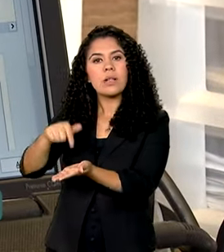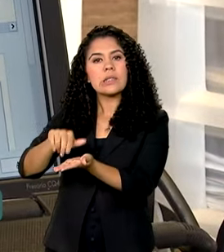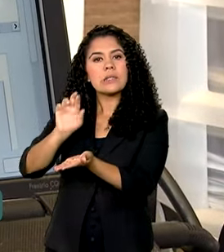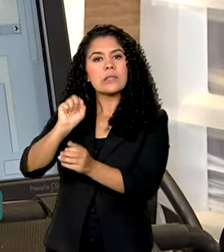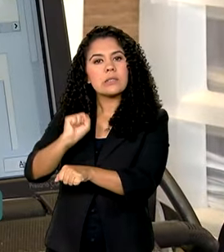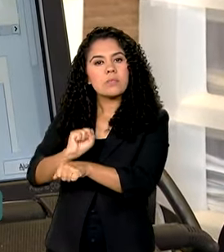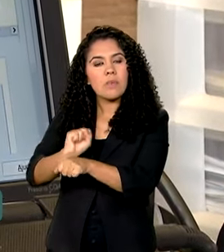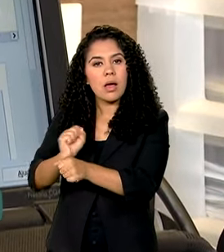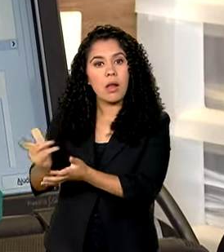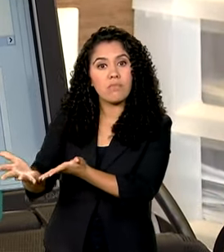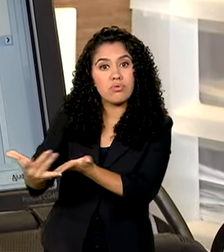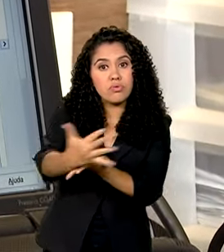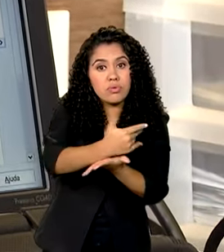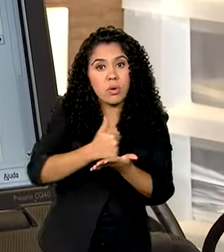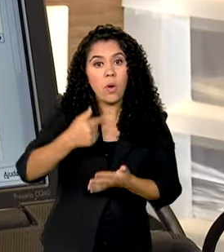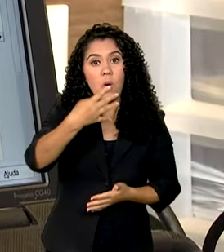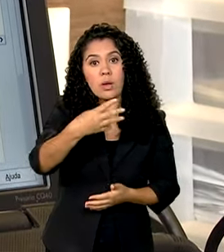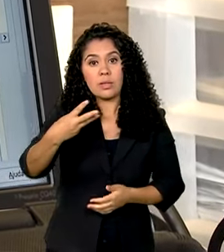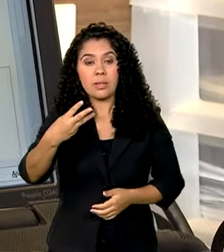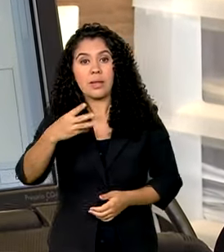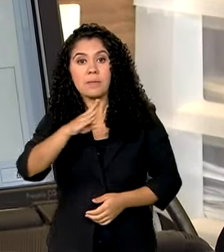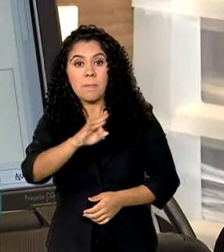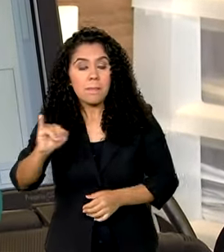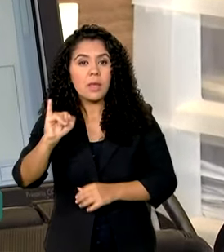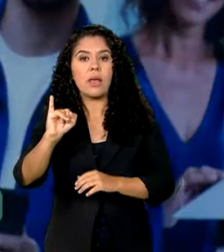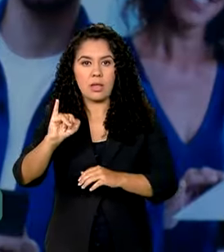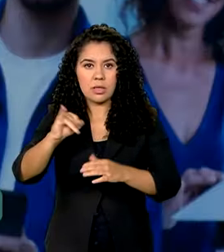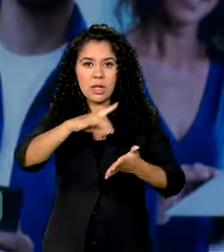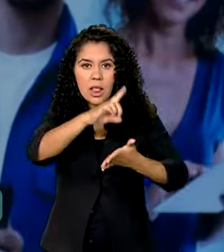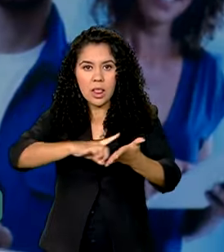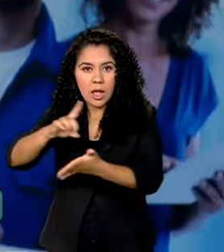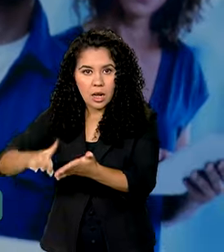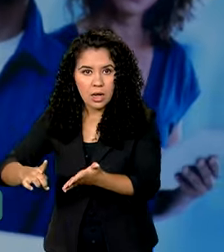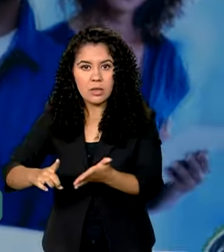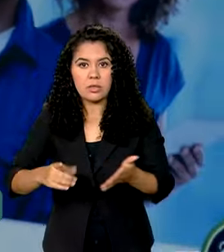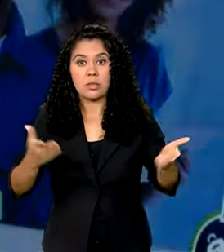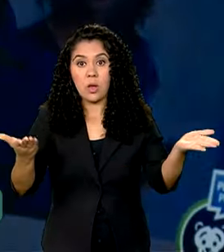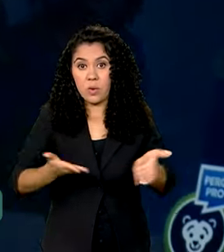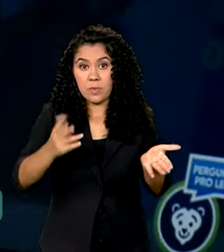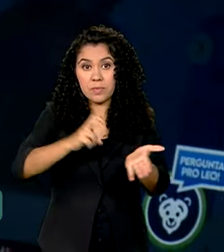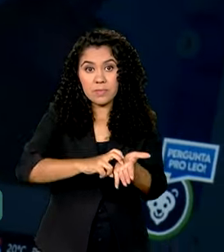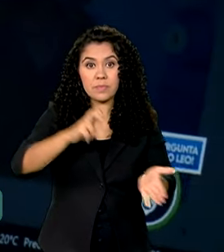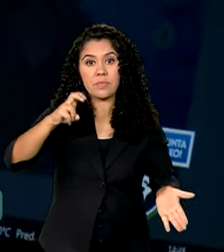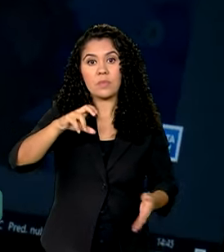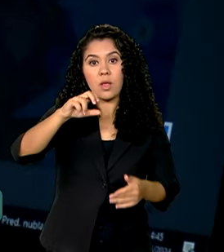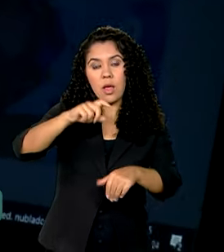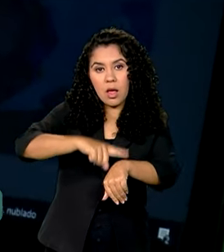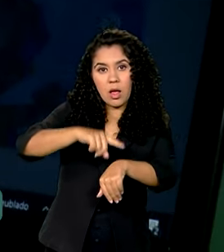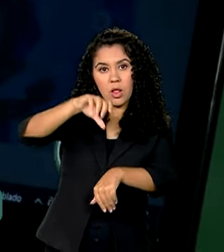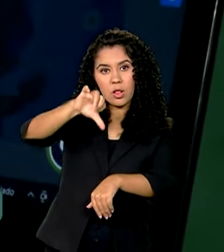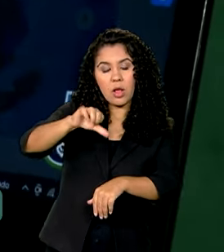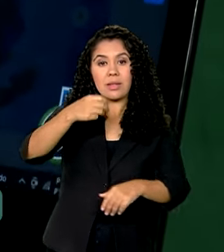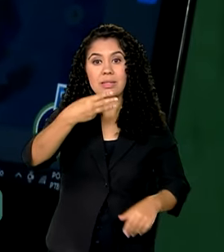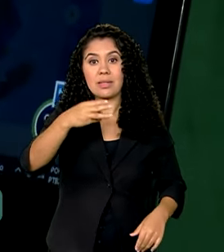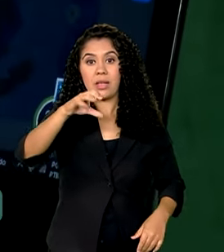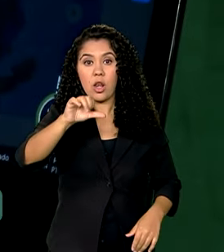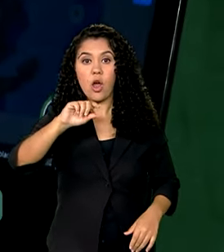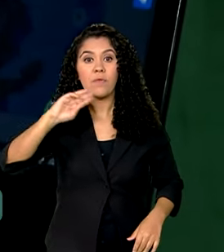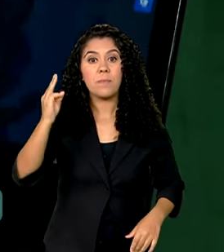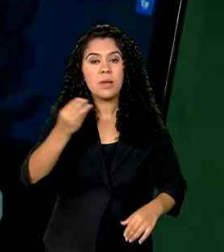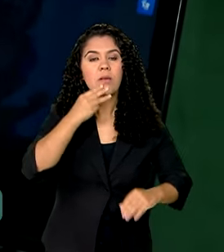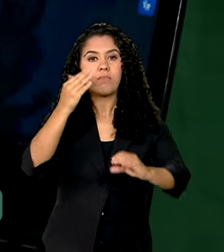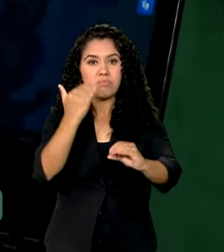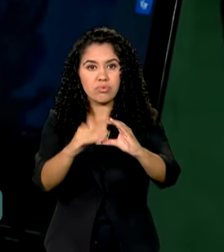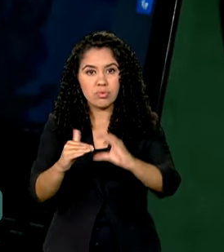de declarações. Até às 9 da manhã desta sexta-feira, mais de 39 milhões haviam sido enviadas. É